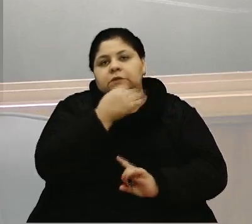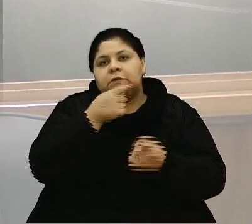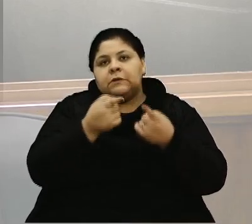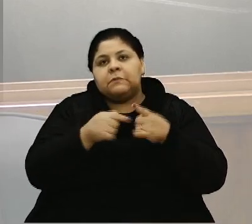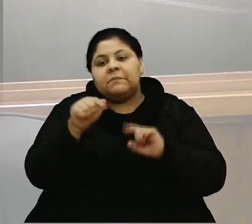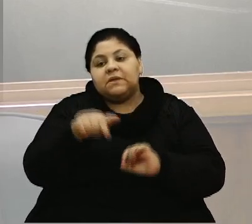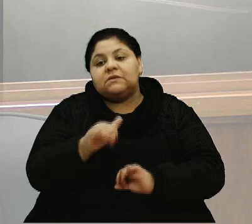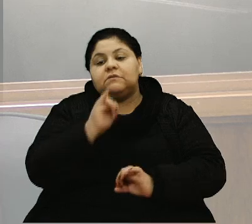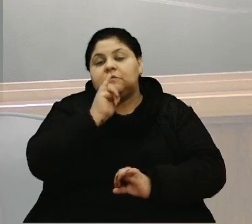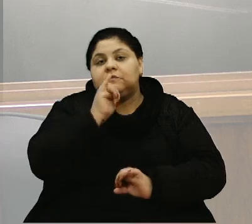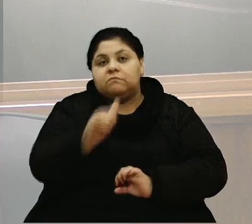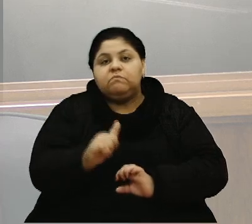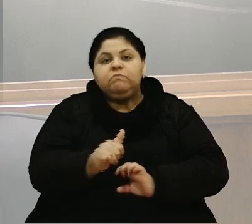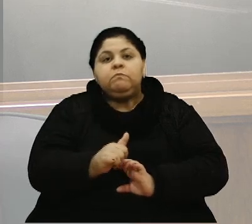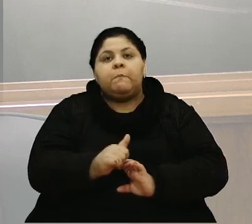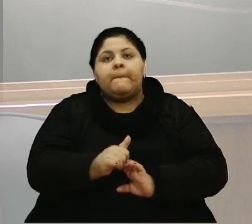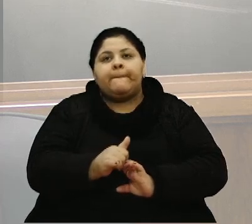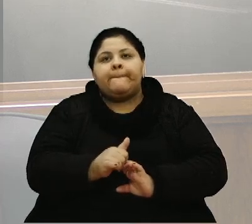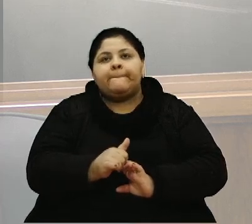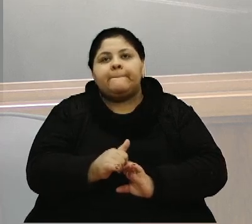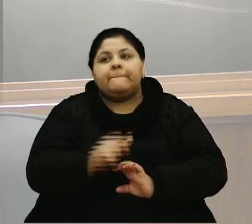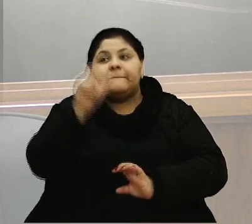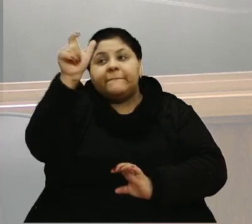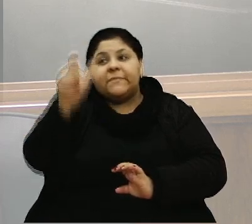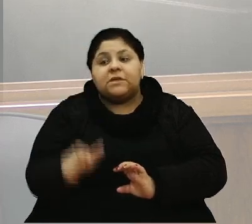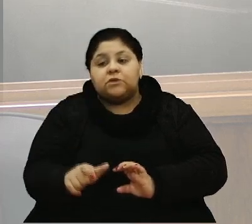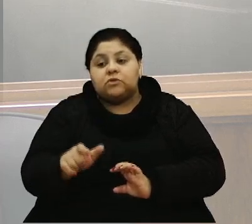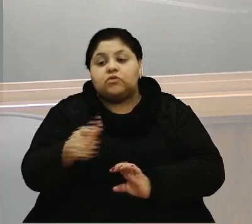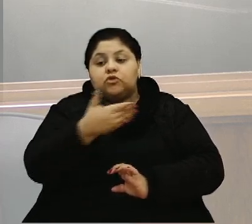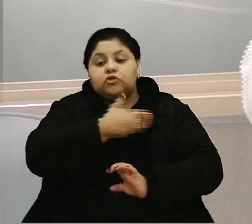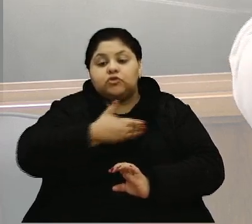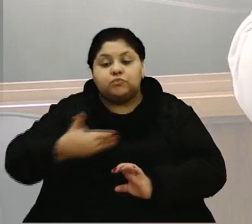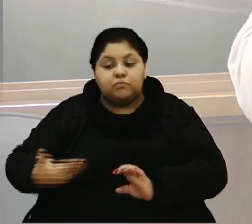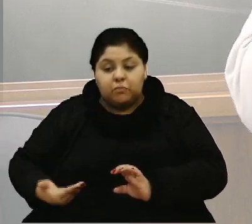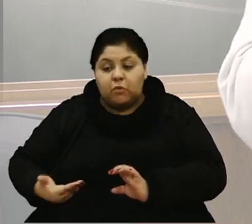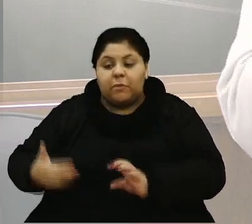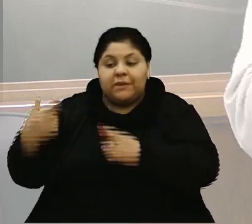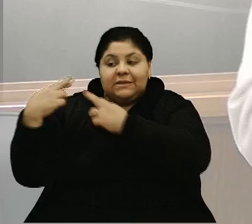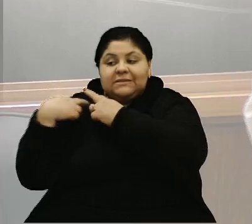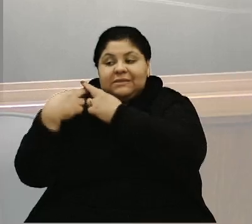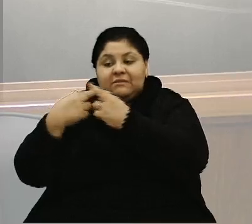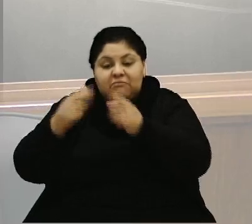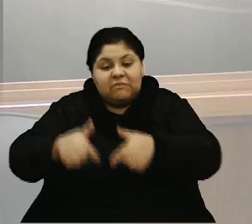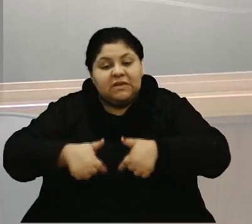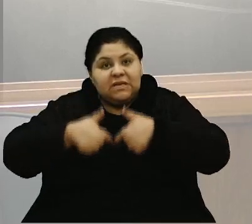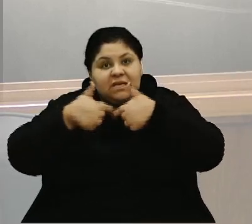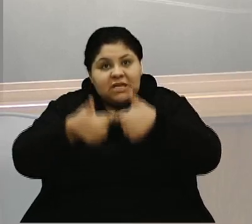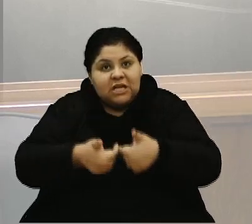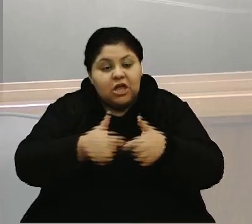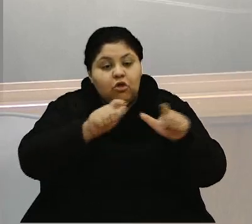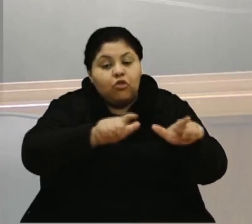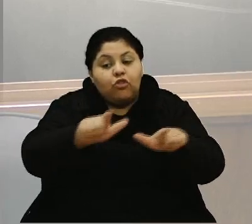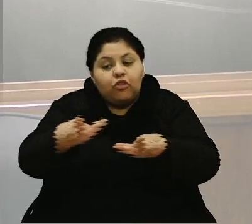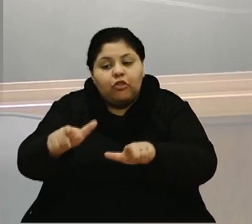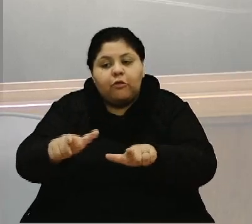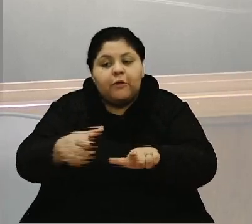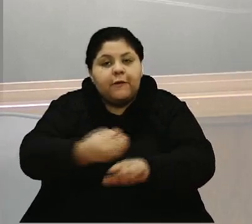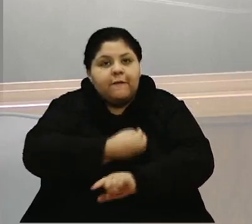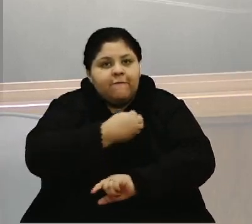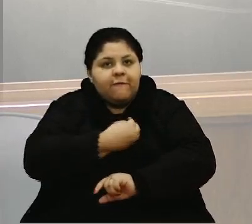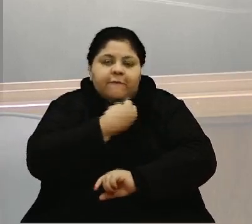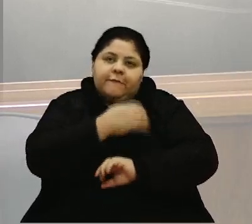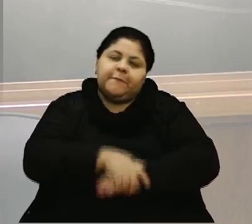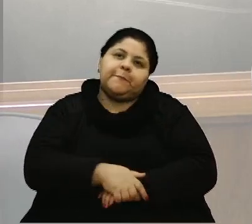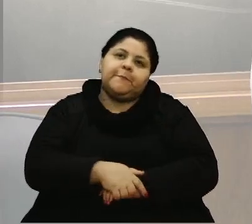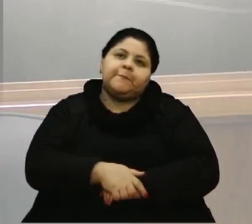estamos falando de figuras públicas que respondem pelos seus atos e dos espaços em que estão. Mas